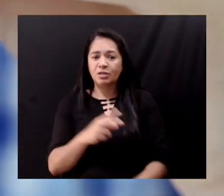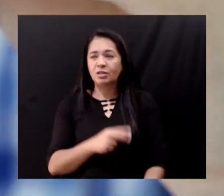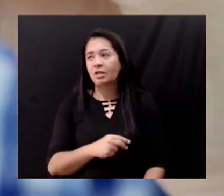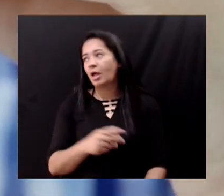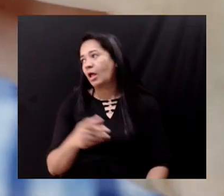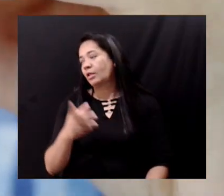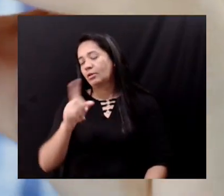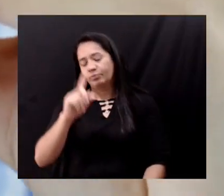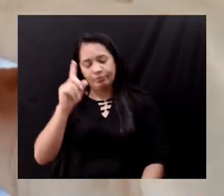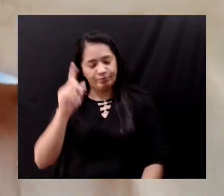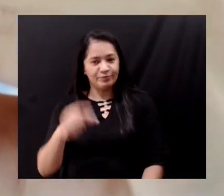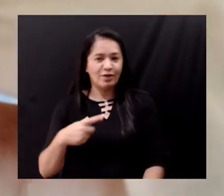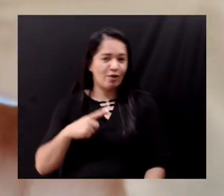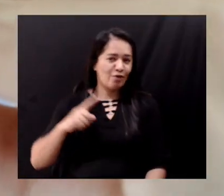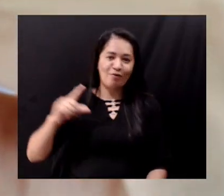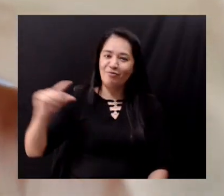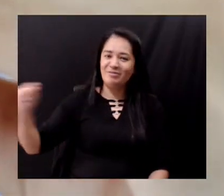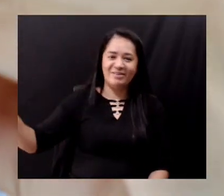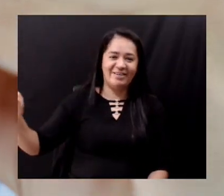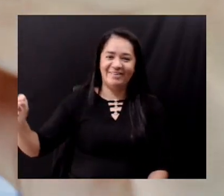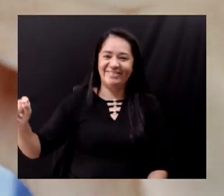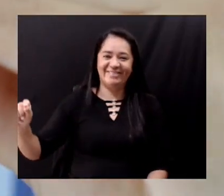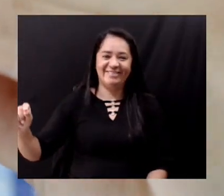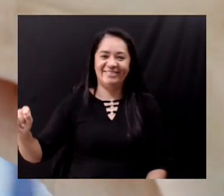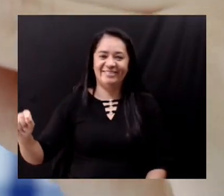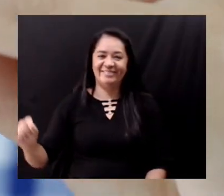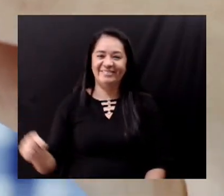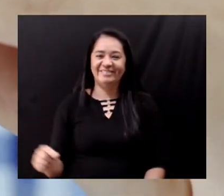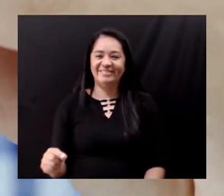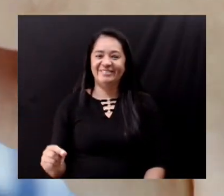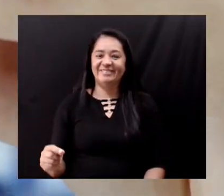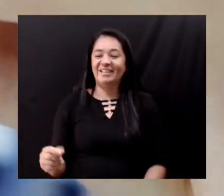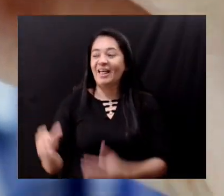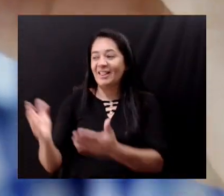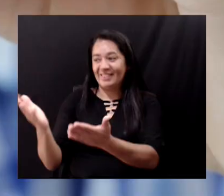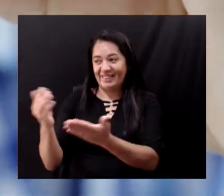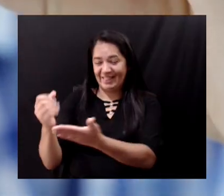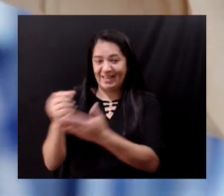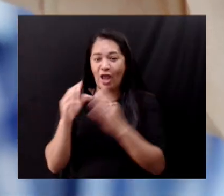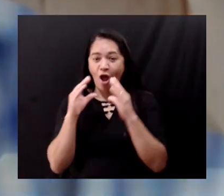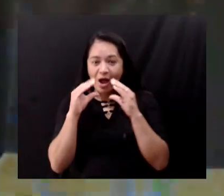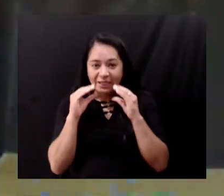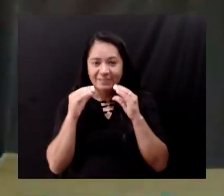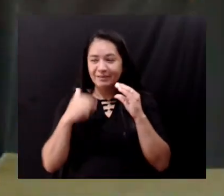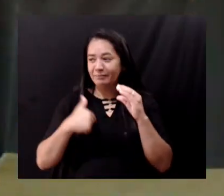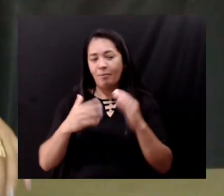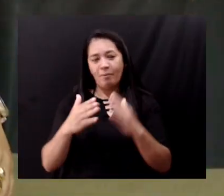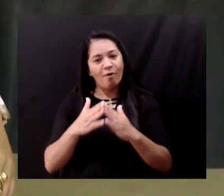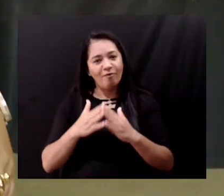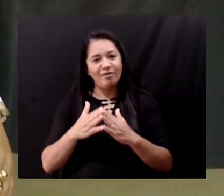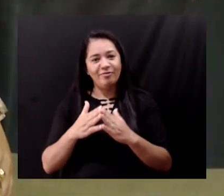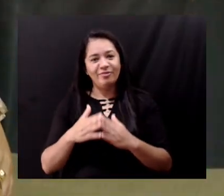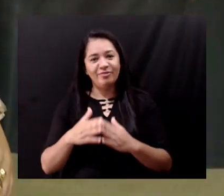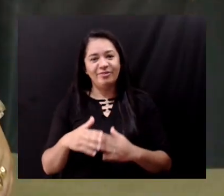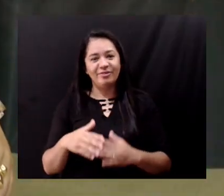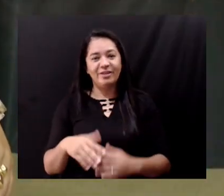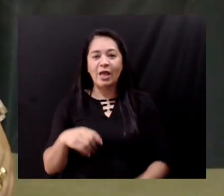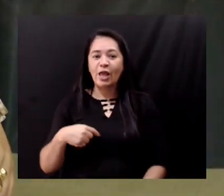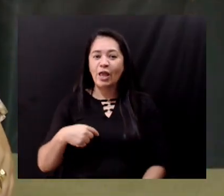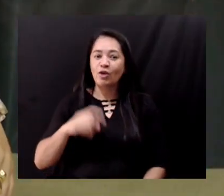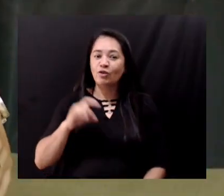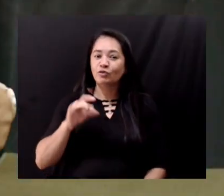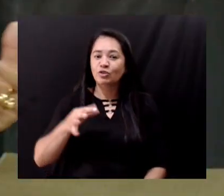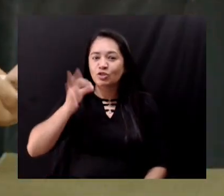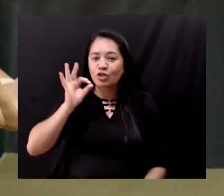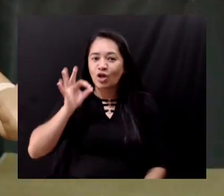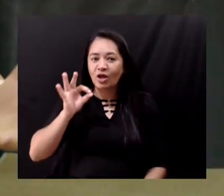sair desse estúdio. Alguém traz um lanche para mim aí, por favor. Que olha, eu tomei só um café, comi 3